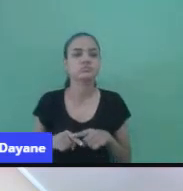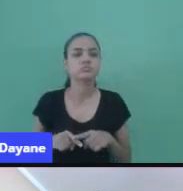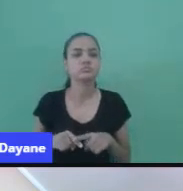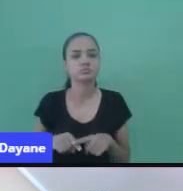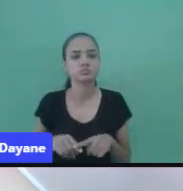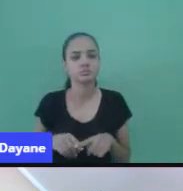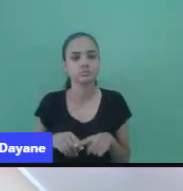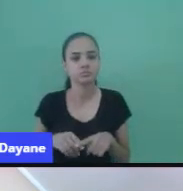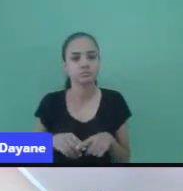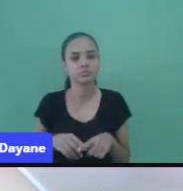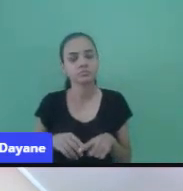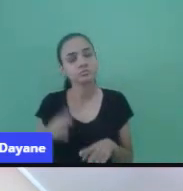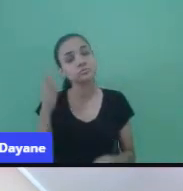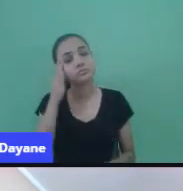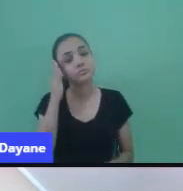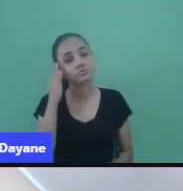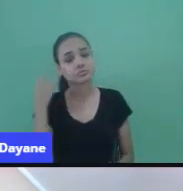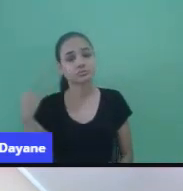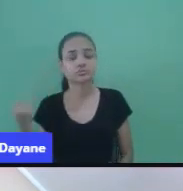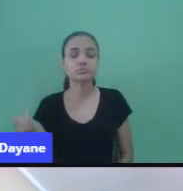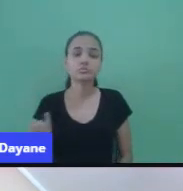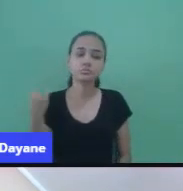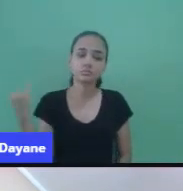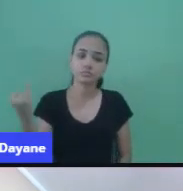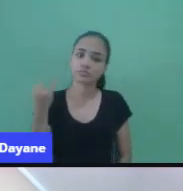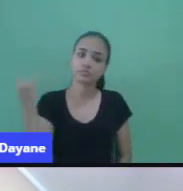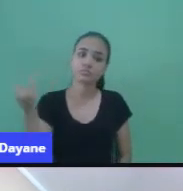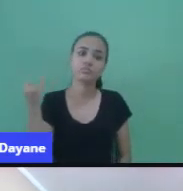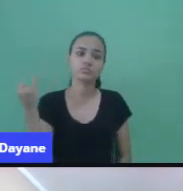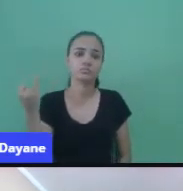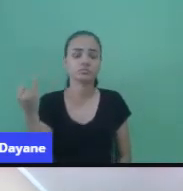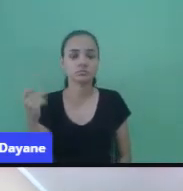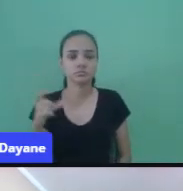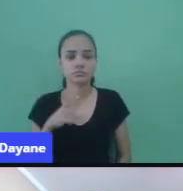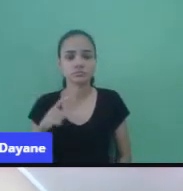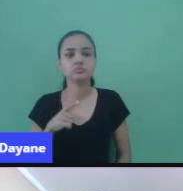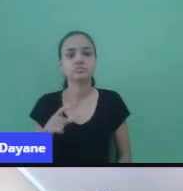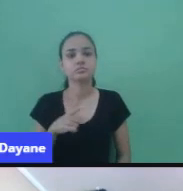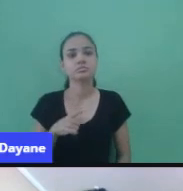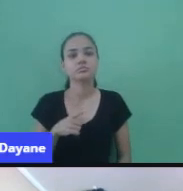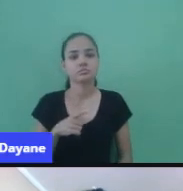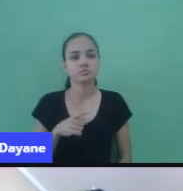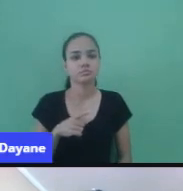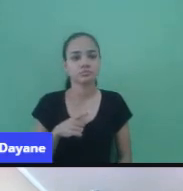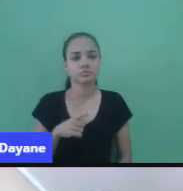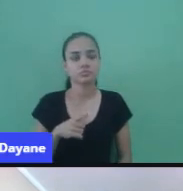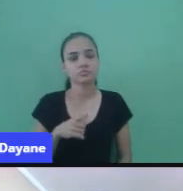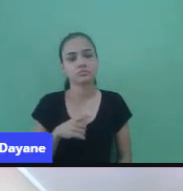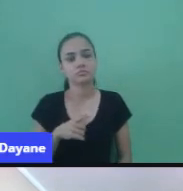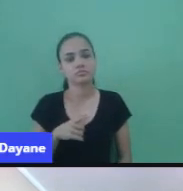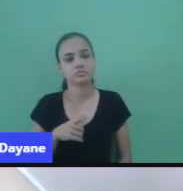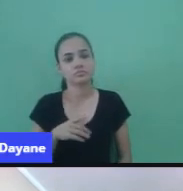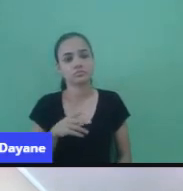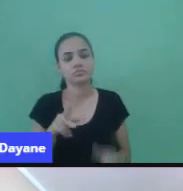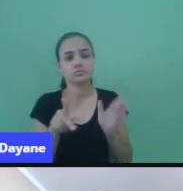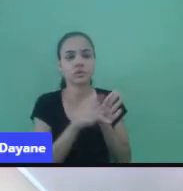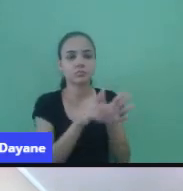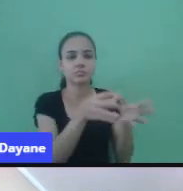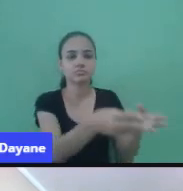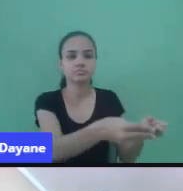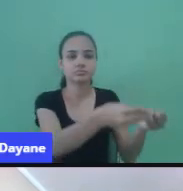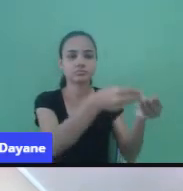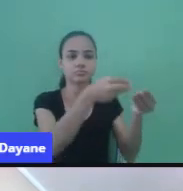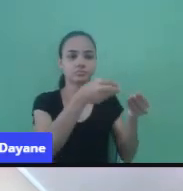é bem importante, né? A gente geralmente ter isso em mãos já ajuda a gente a programar as aulas,